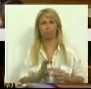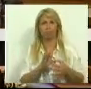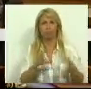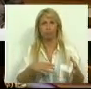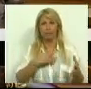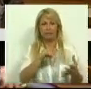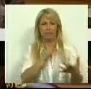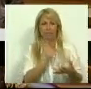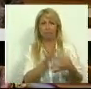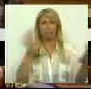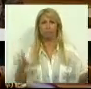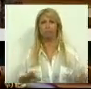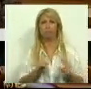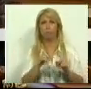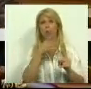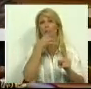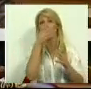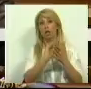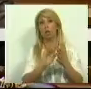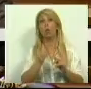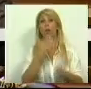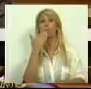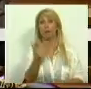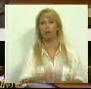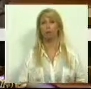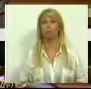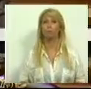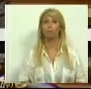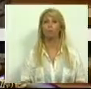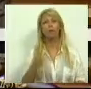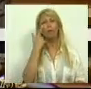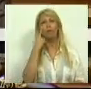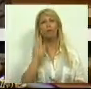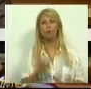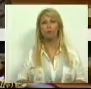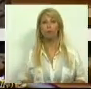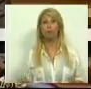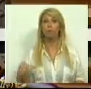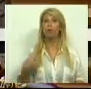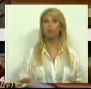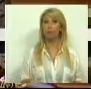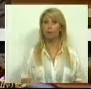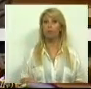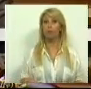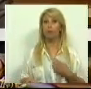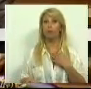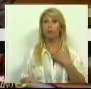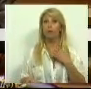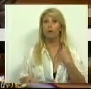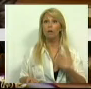que é aqui descrito e com aquilo que é solicitado. Vamos ver, os Verdes